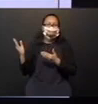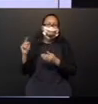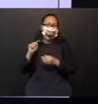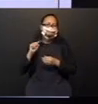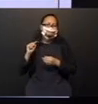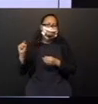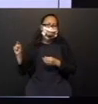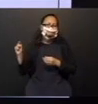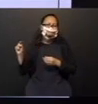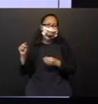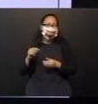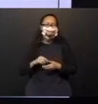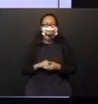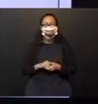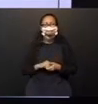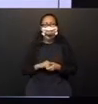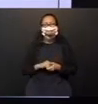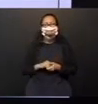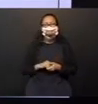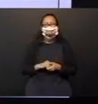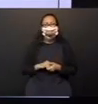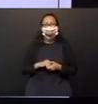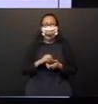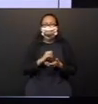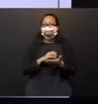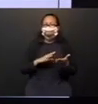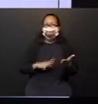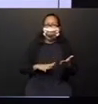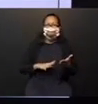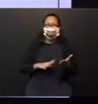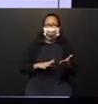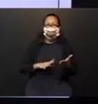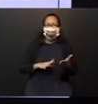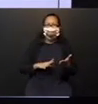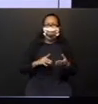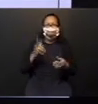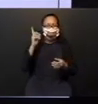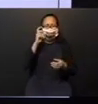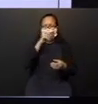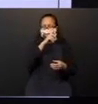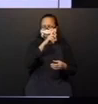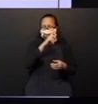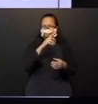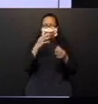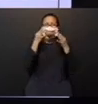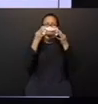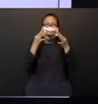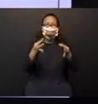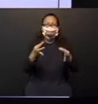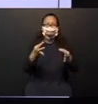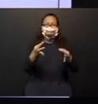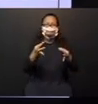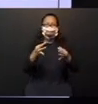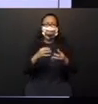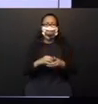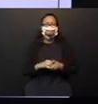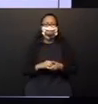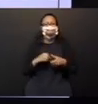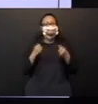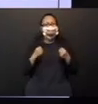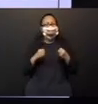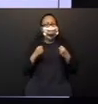riscado ali, tá bom? Não é um exercício difícil, mas que você precisa prestar atenção. E eu acho necessário